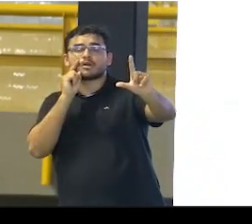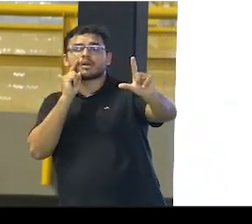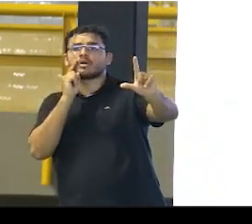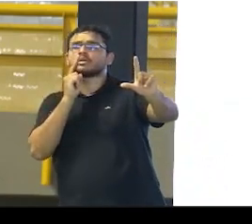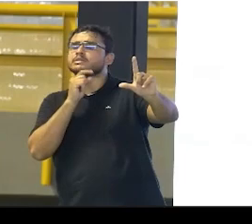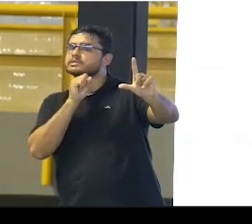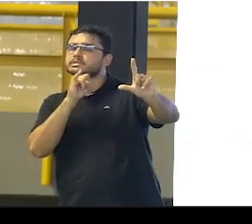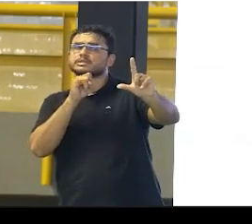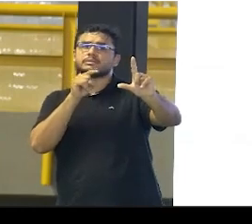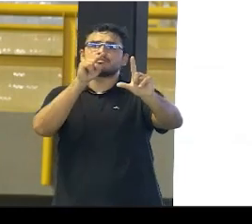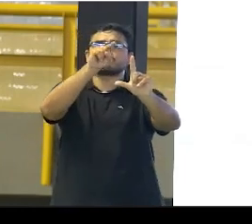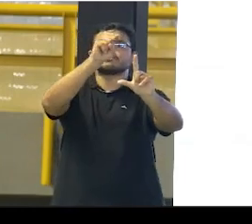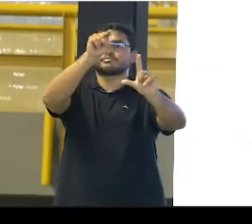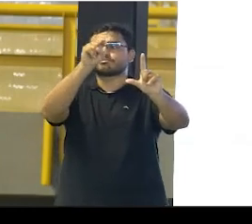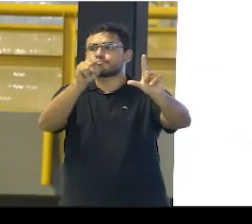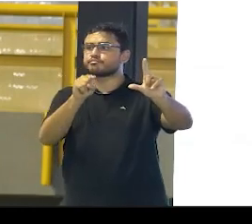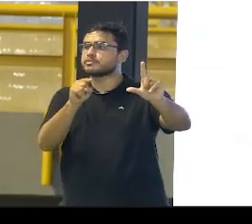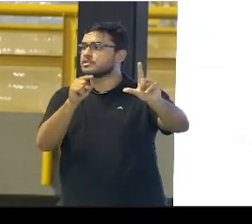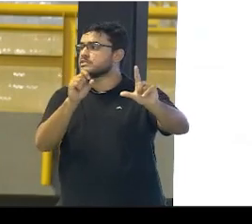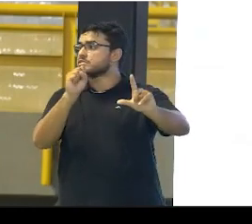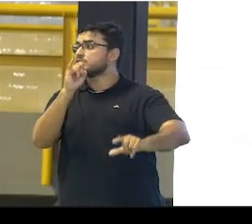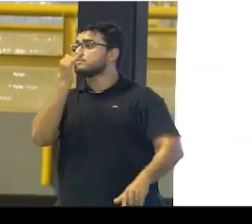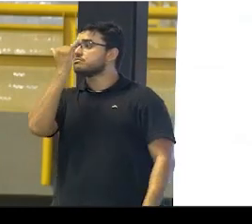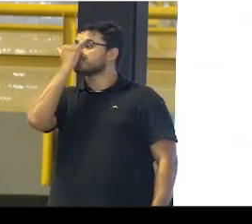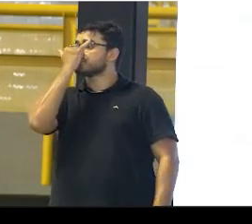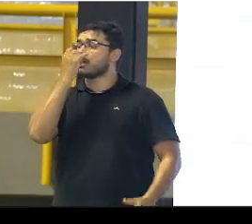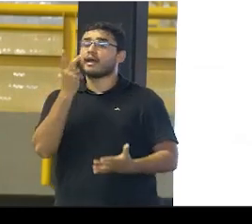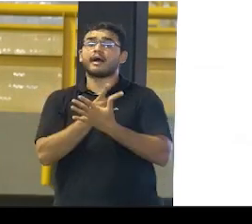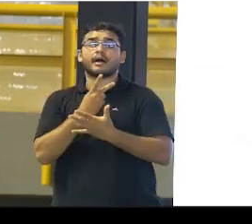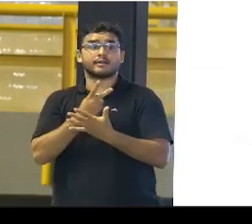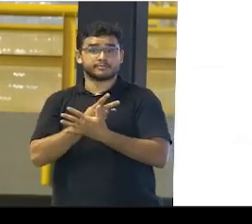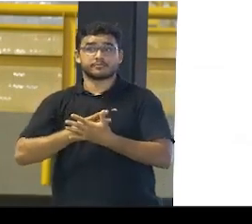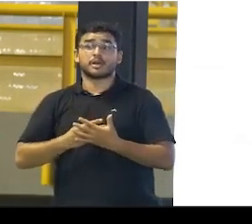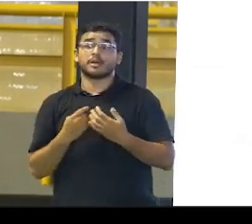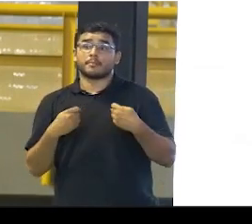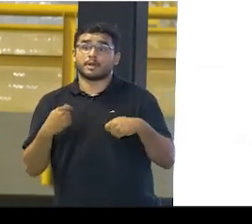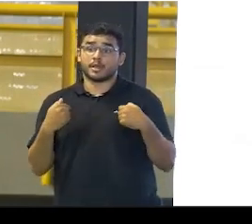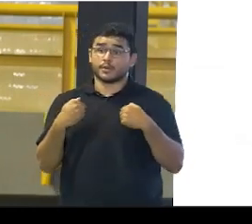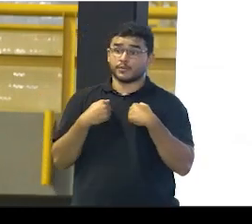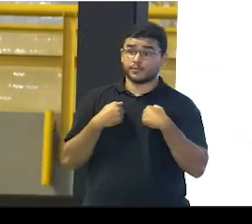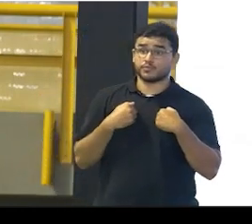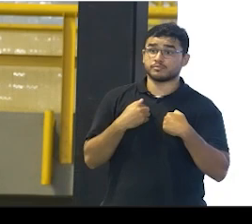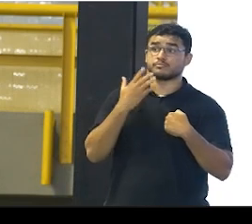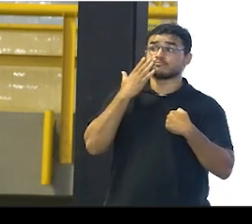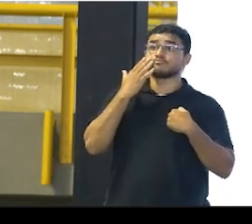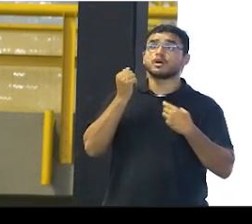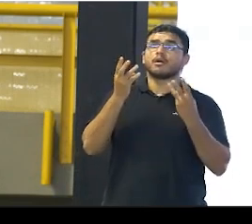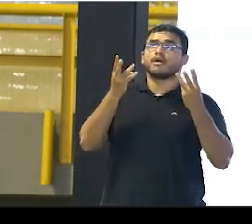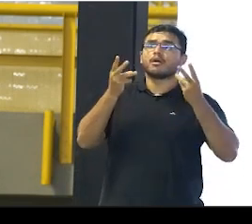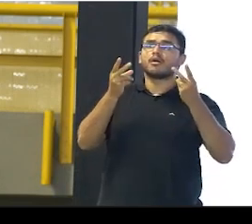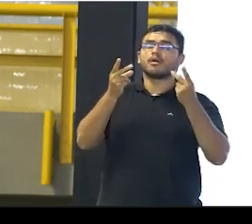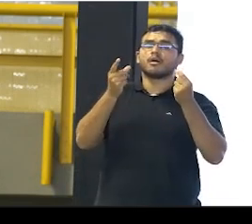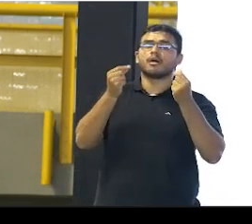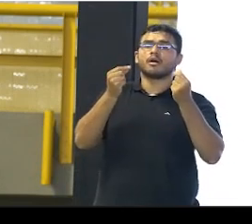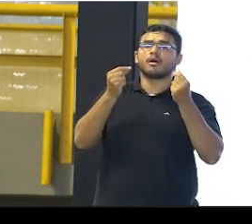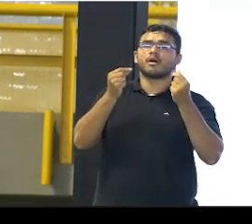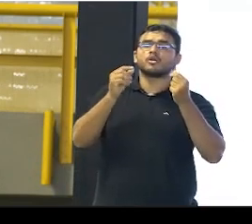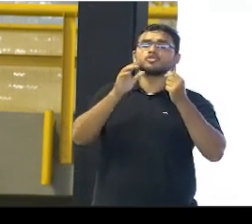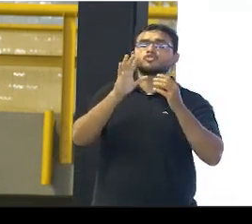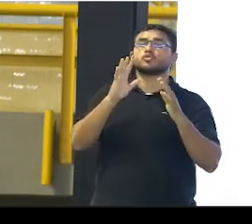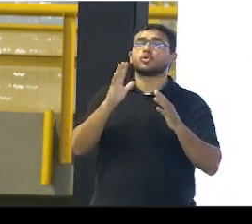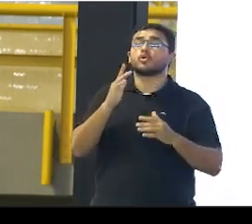uma sala no caso, de 8 metros por 6 metros, em centímetros seriam 800